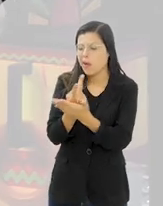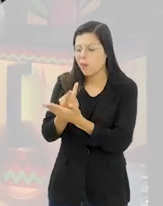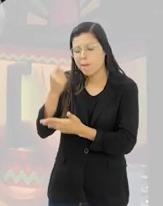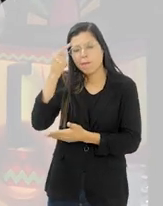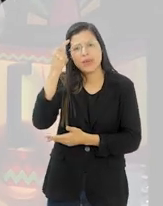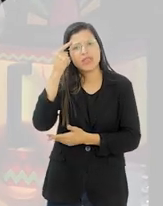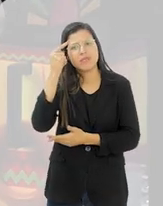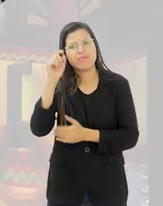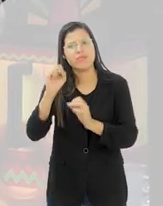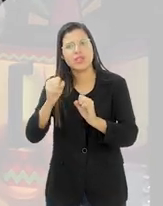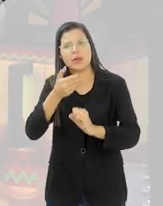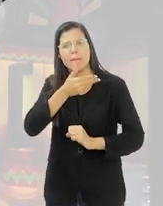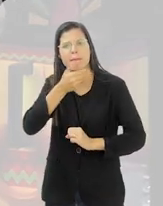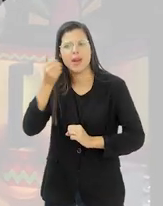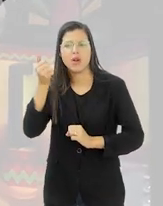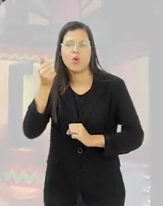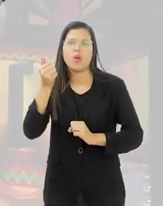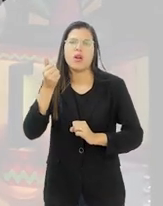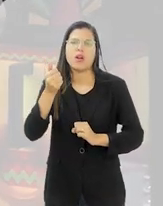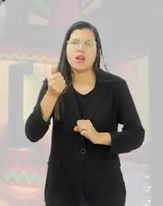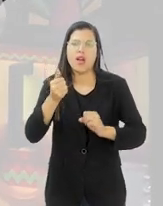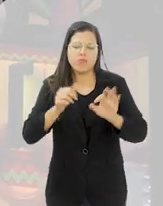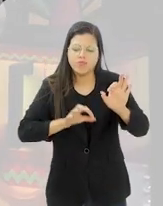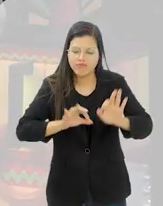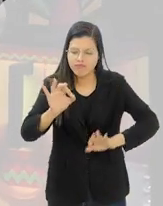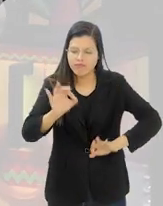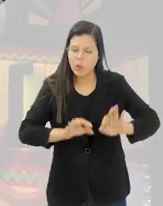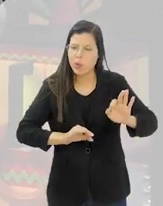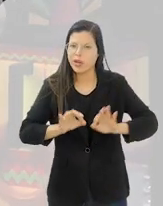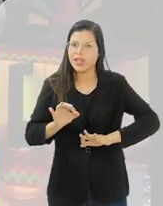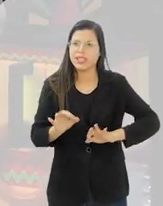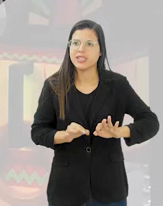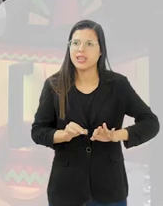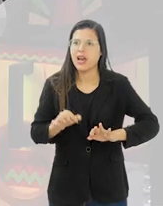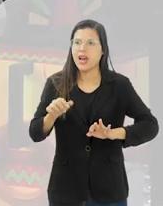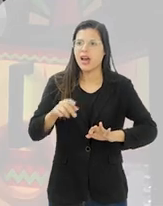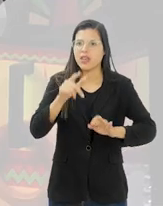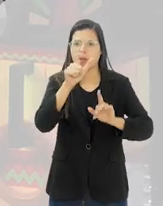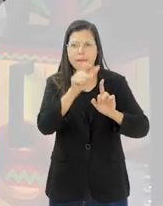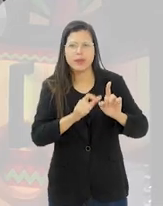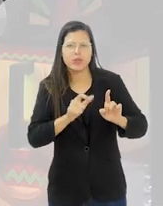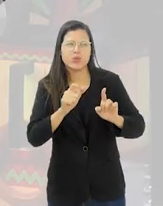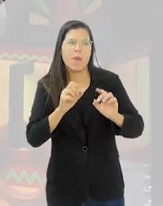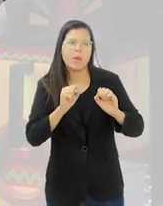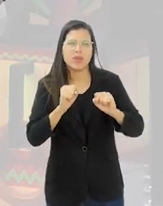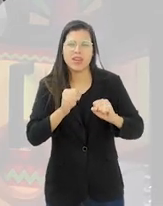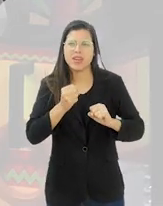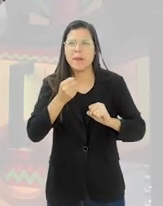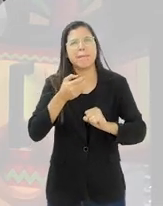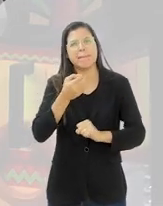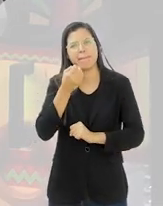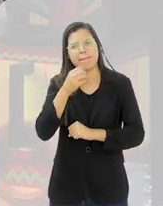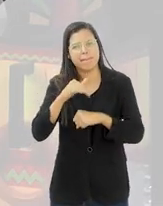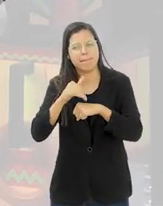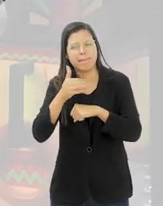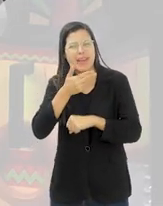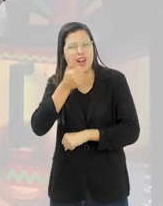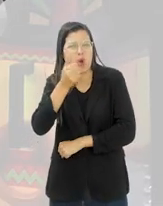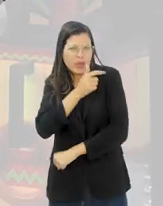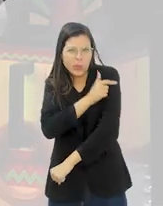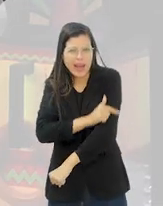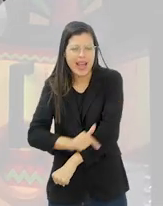isso poderia ser melhor, podia estar desse lado, podia estar mais bem decorado, podia ser mais agradável, a pessoa podia ser mais educada. Eu sempre